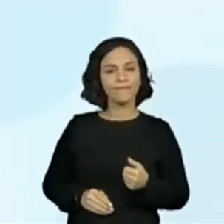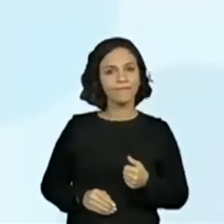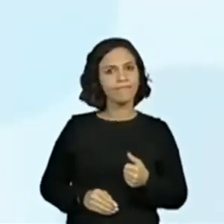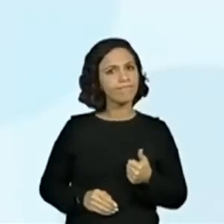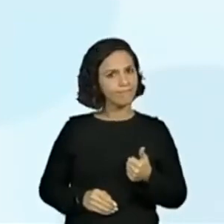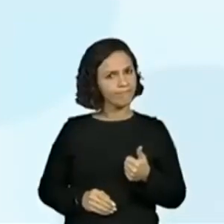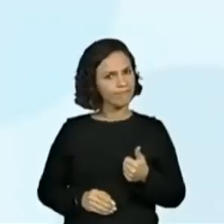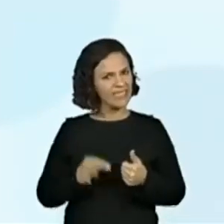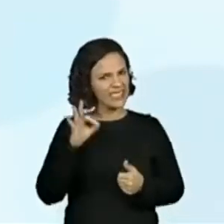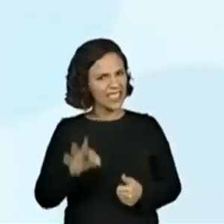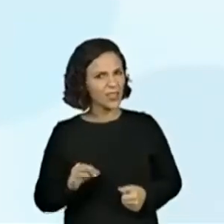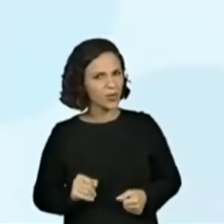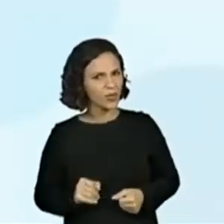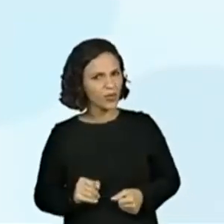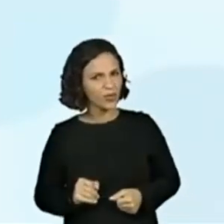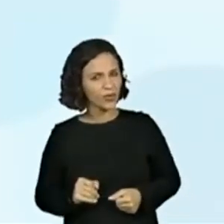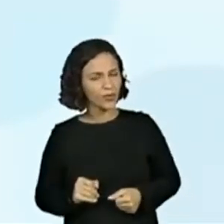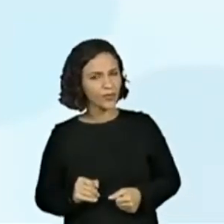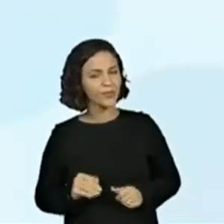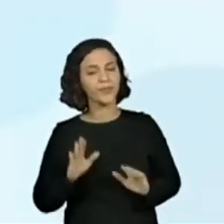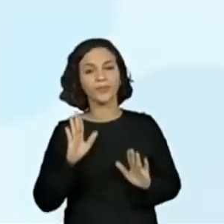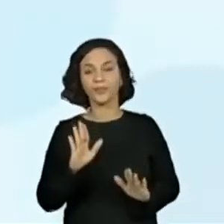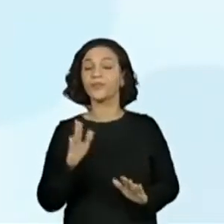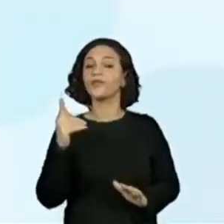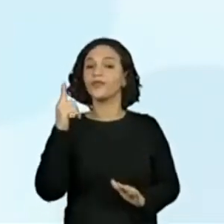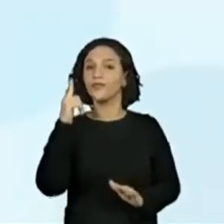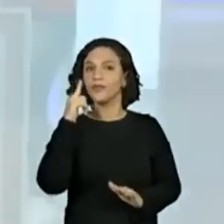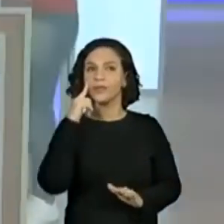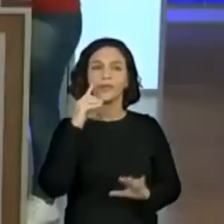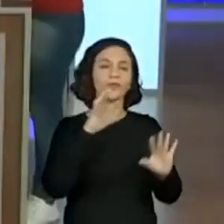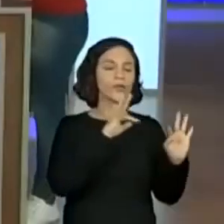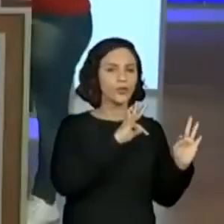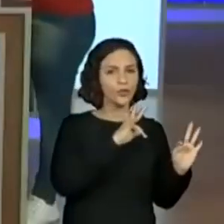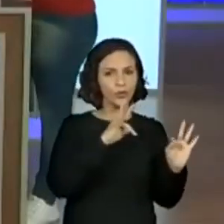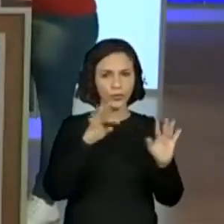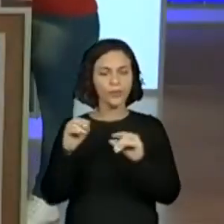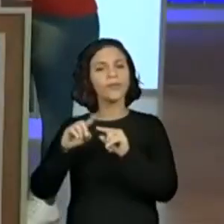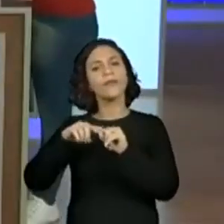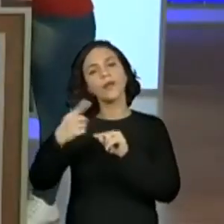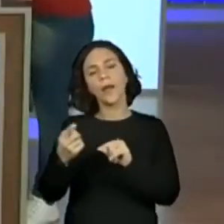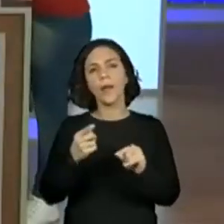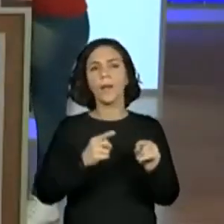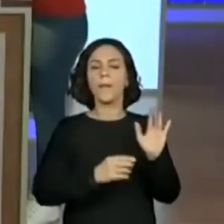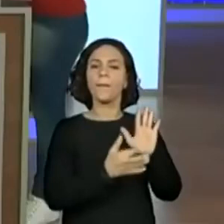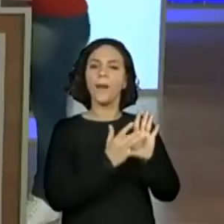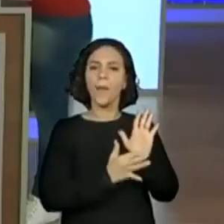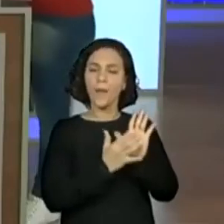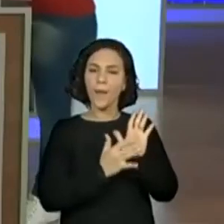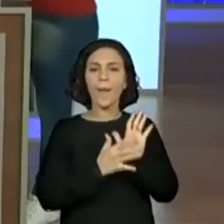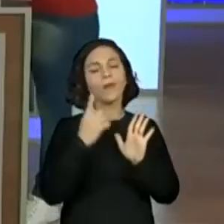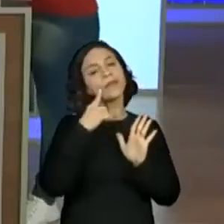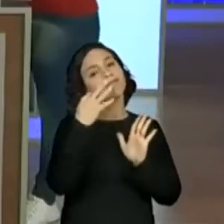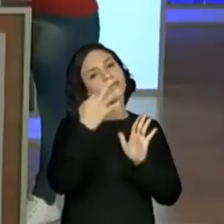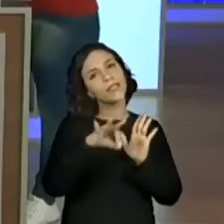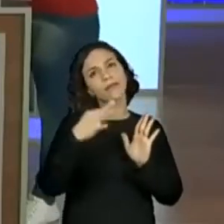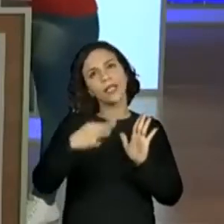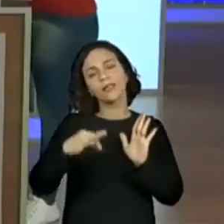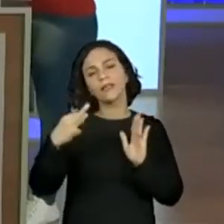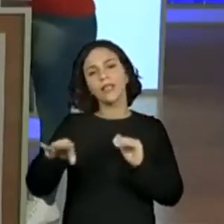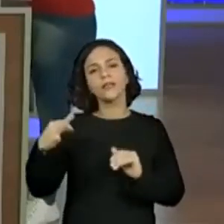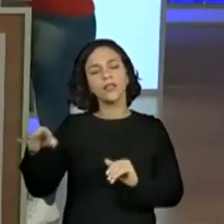Será que está certo? Vamos fazer o seguinte, vamos resolver todos. Sim. E aí nós conferimos na calculadora para ver se a